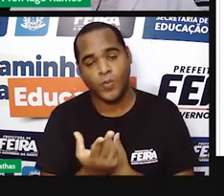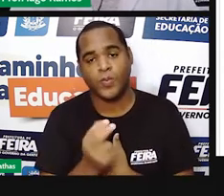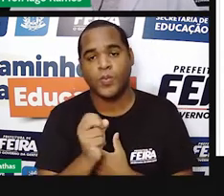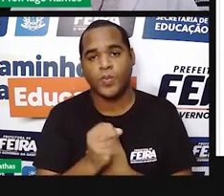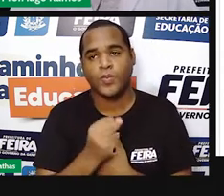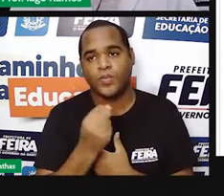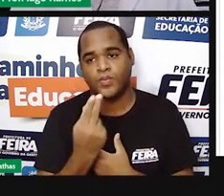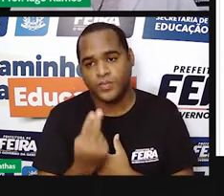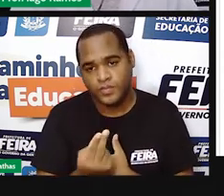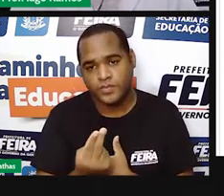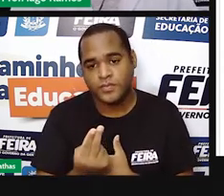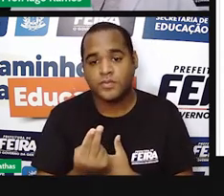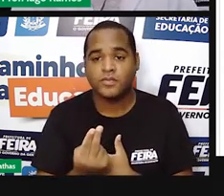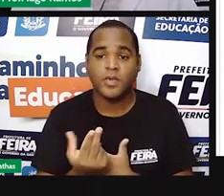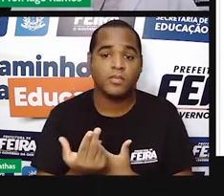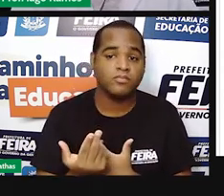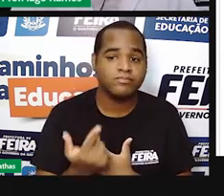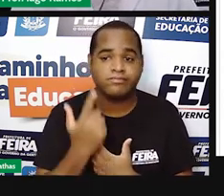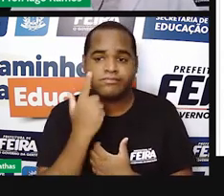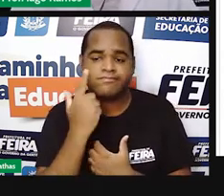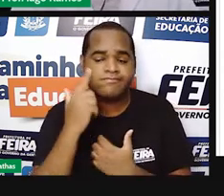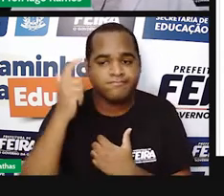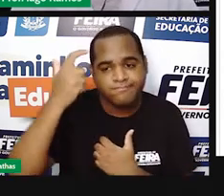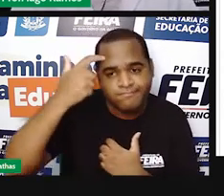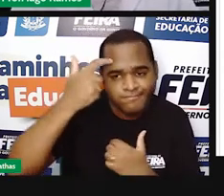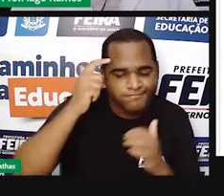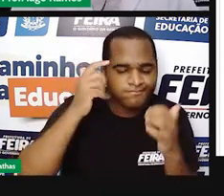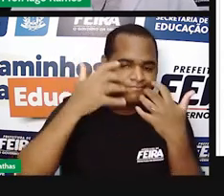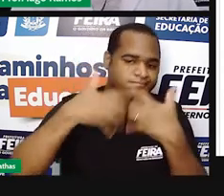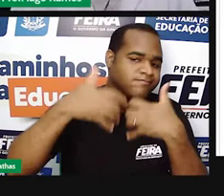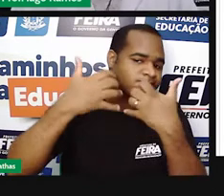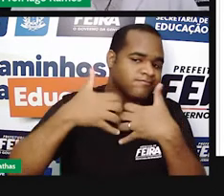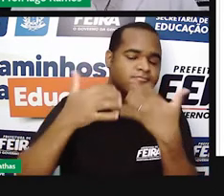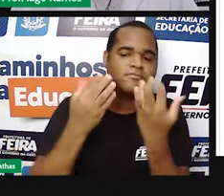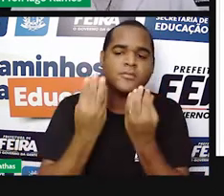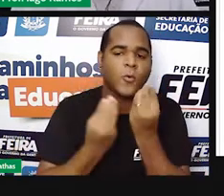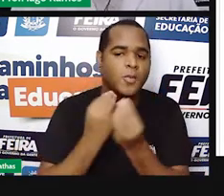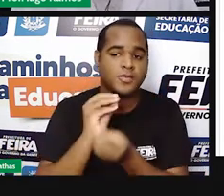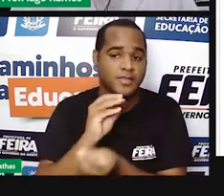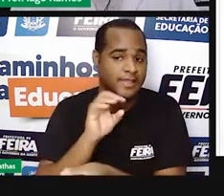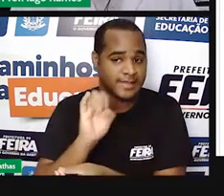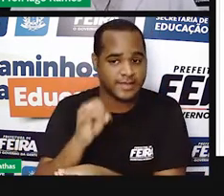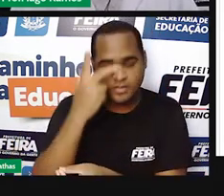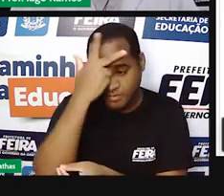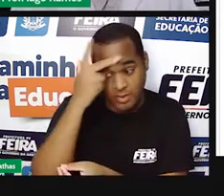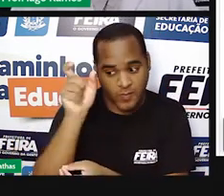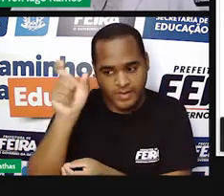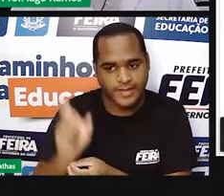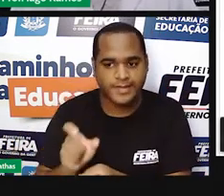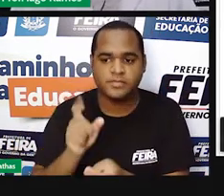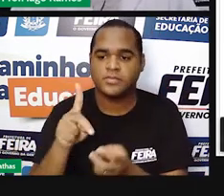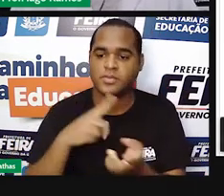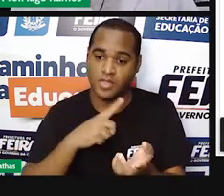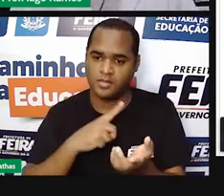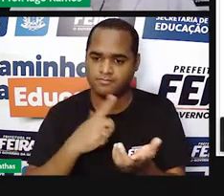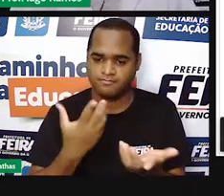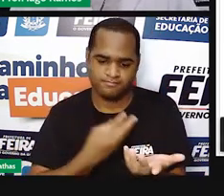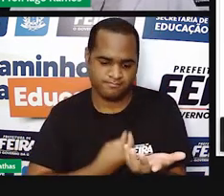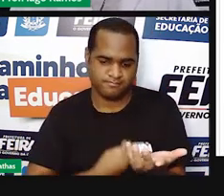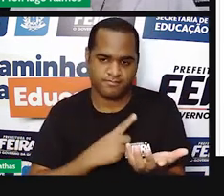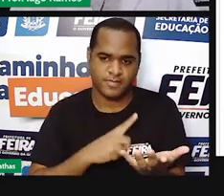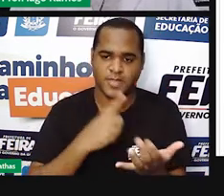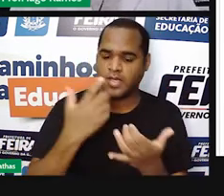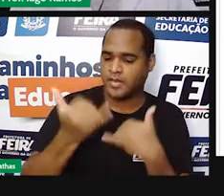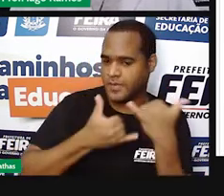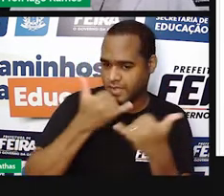o né Vamos pensar aqui e se a pessoa tivesse jogado aqui também ó